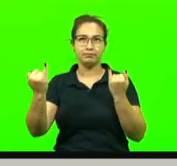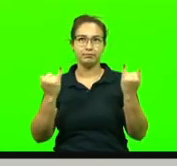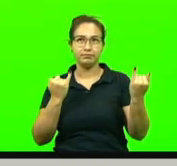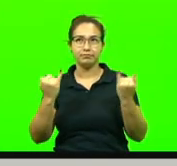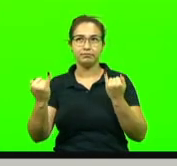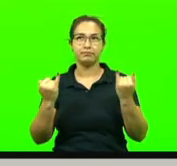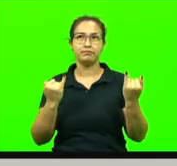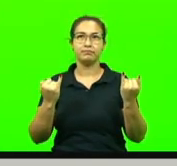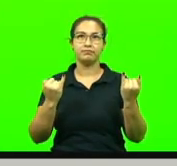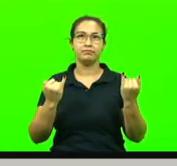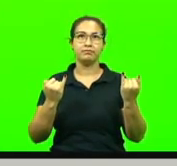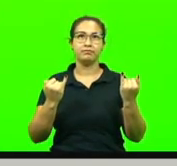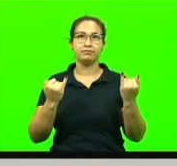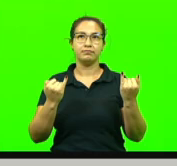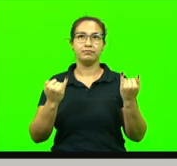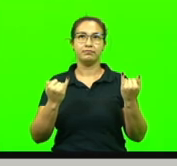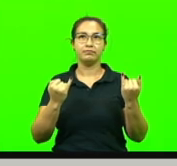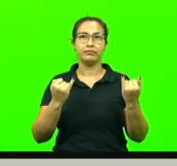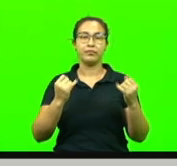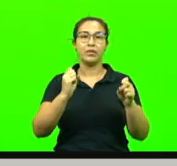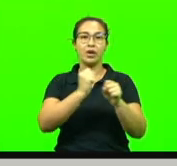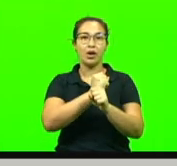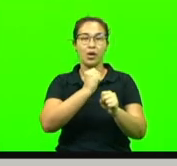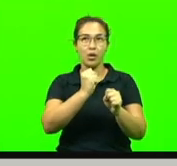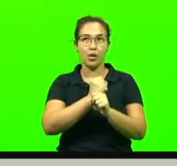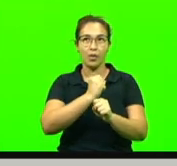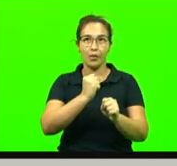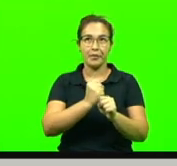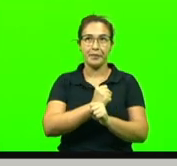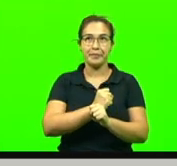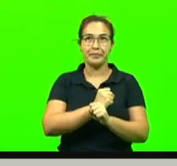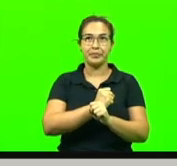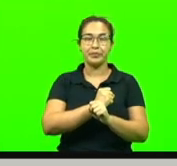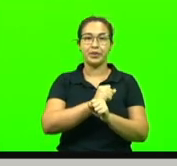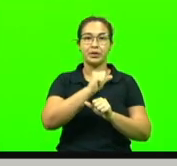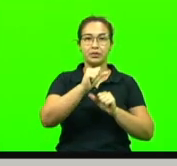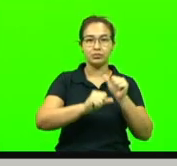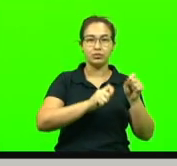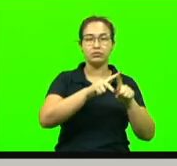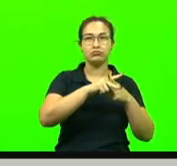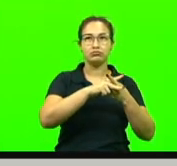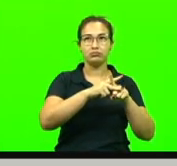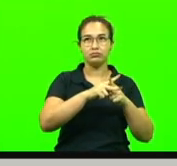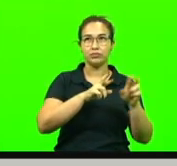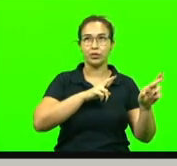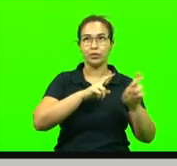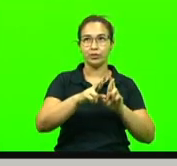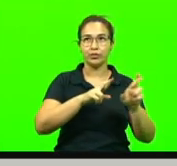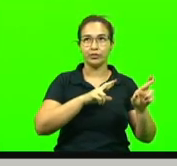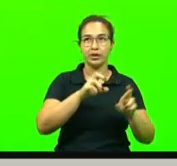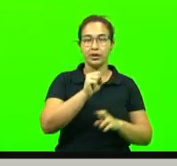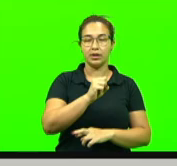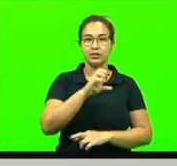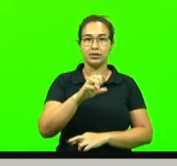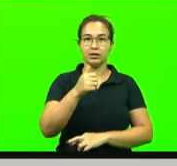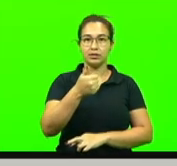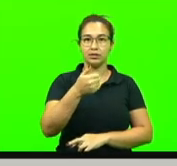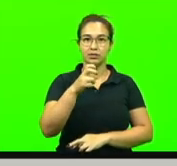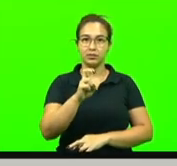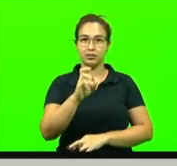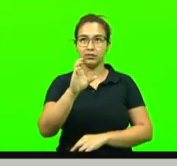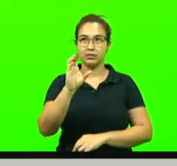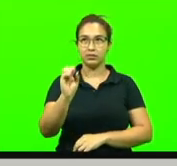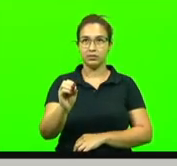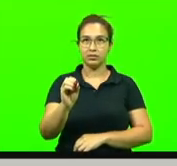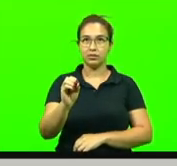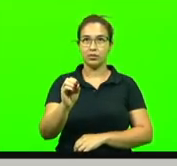acerca da realização de obra de revitalização da rodovia SC 150,